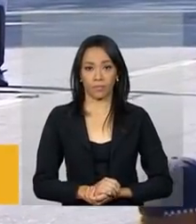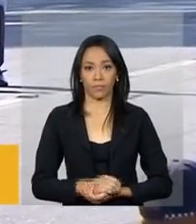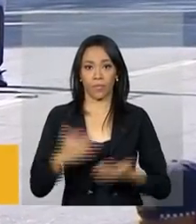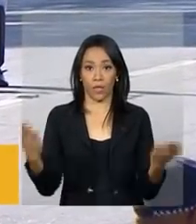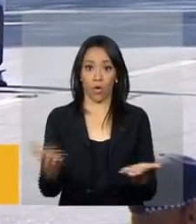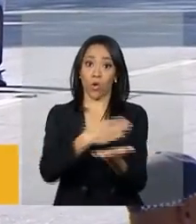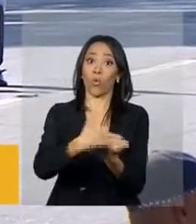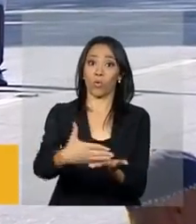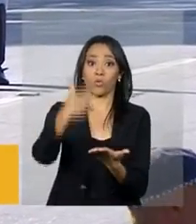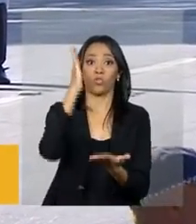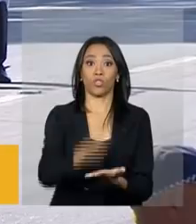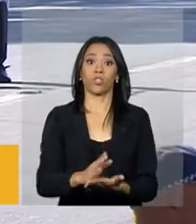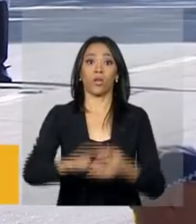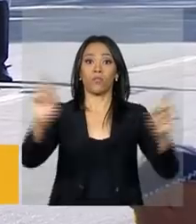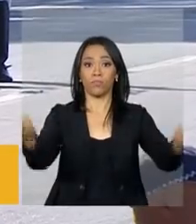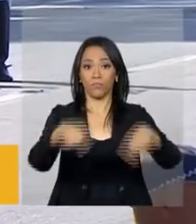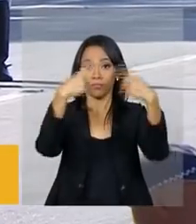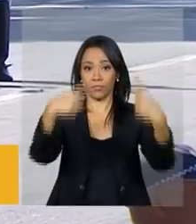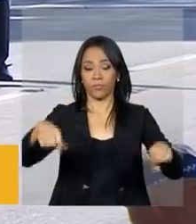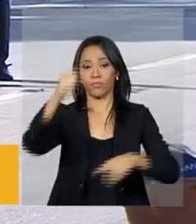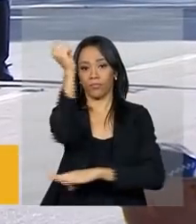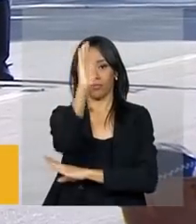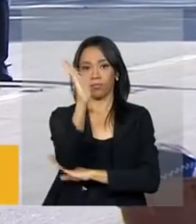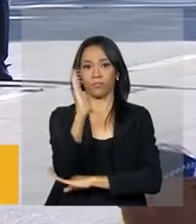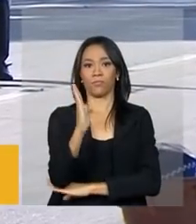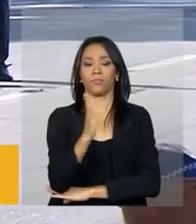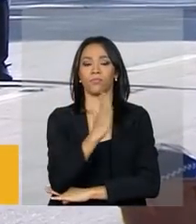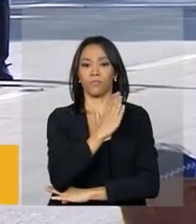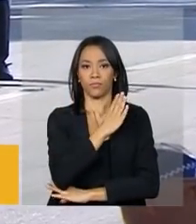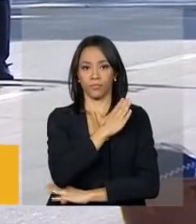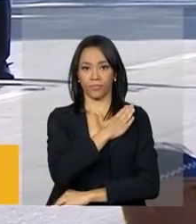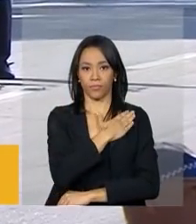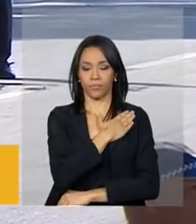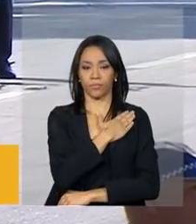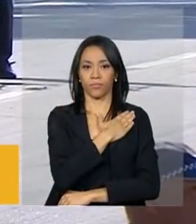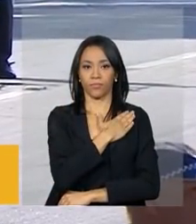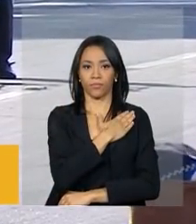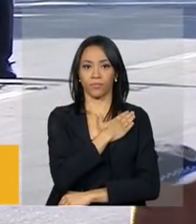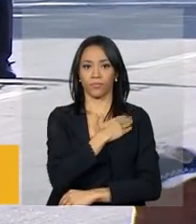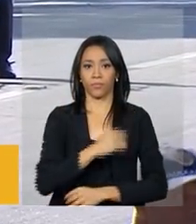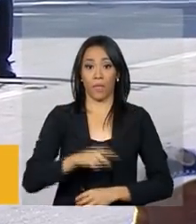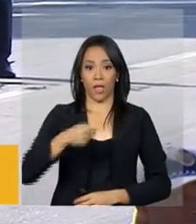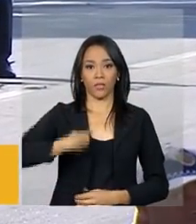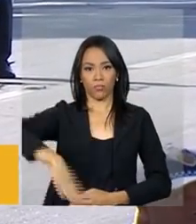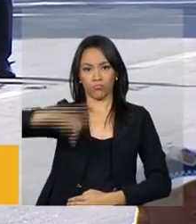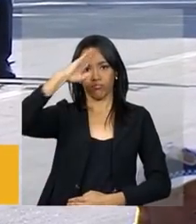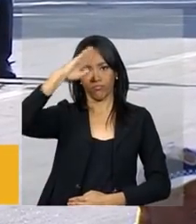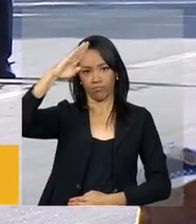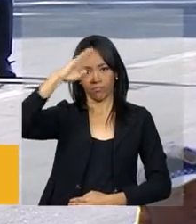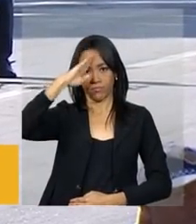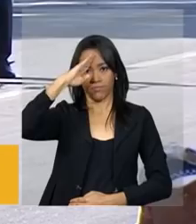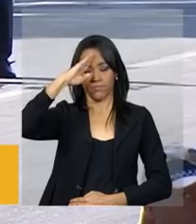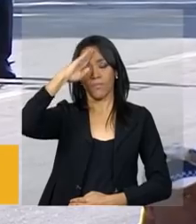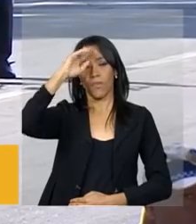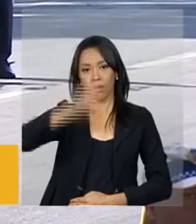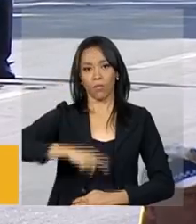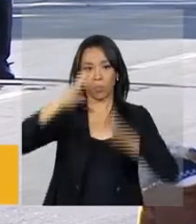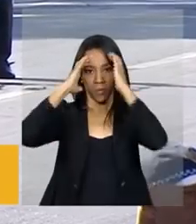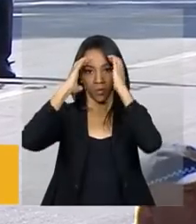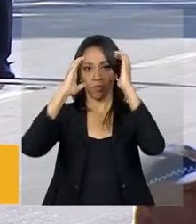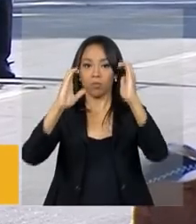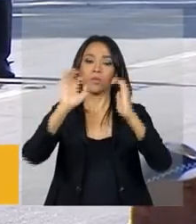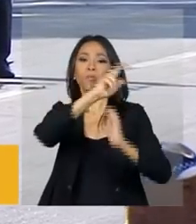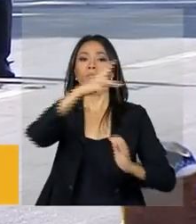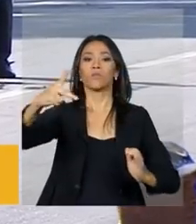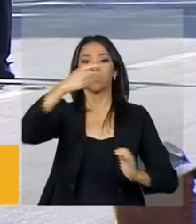Começou então a execução do hino nacional, né, coronel? É a continência ao presidente da República, que